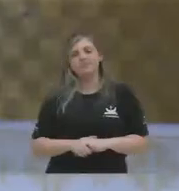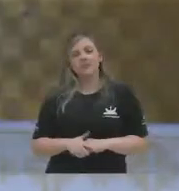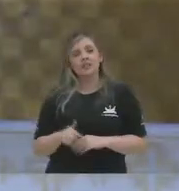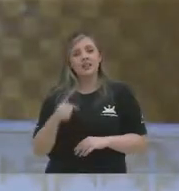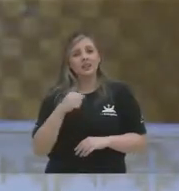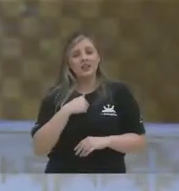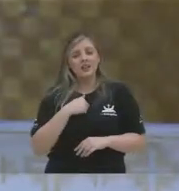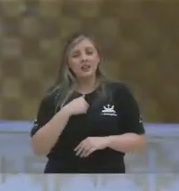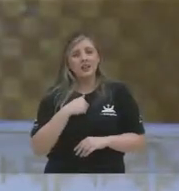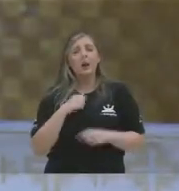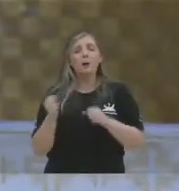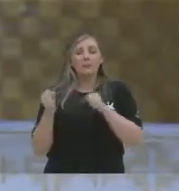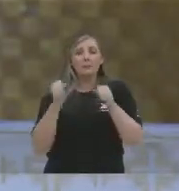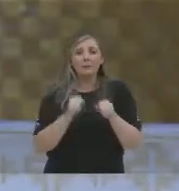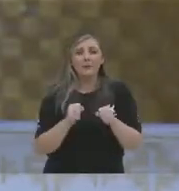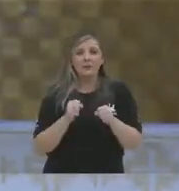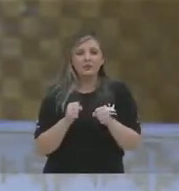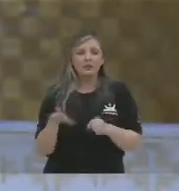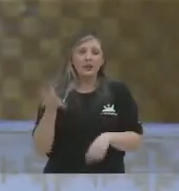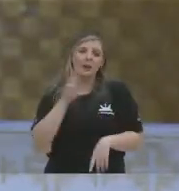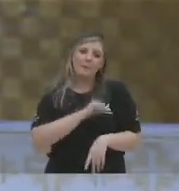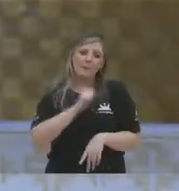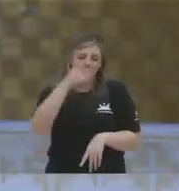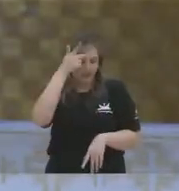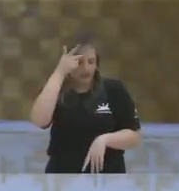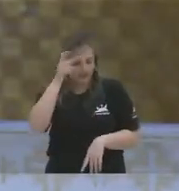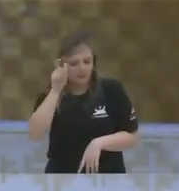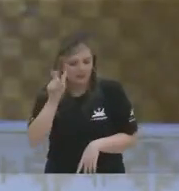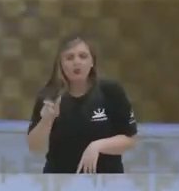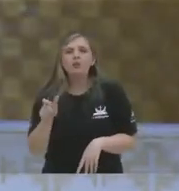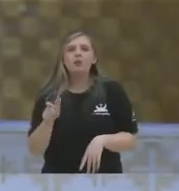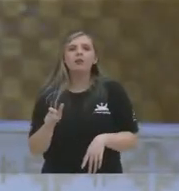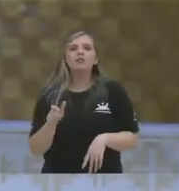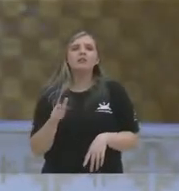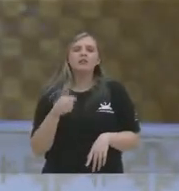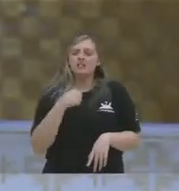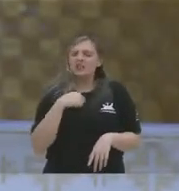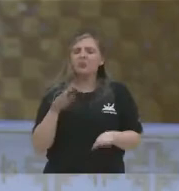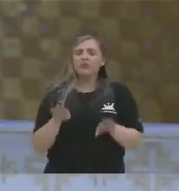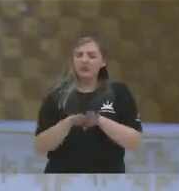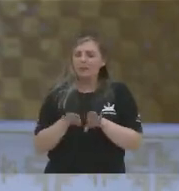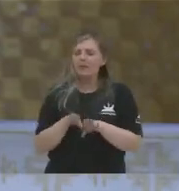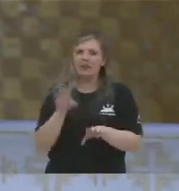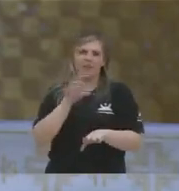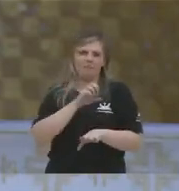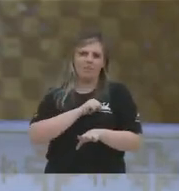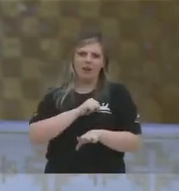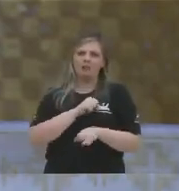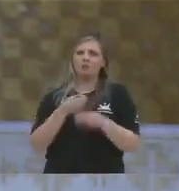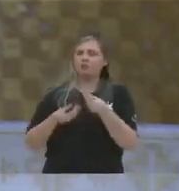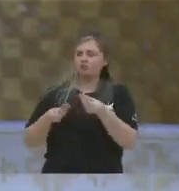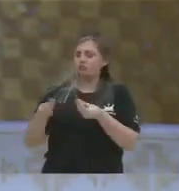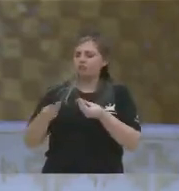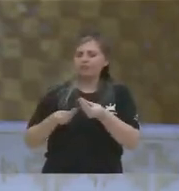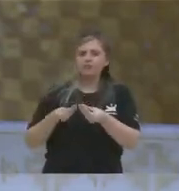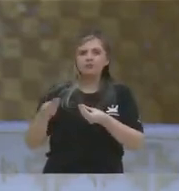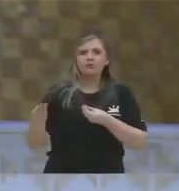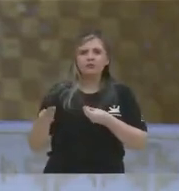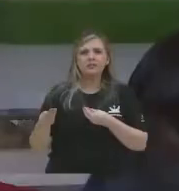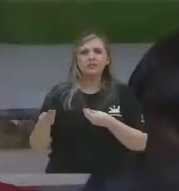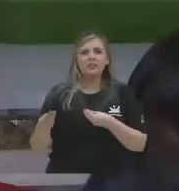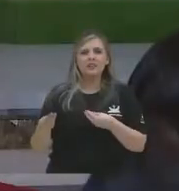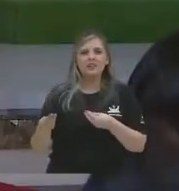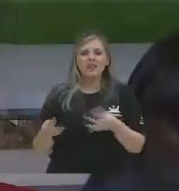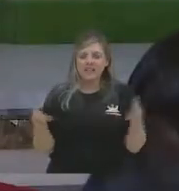amar pessoas, de que eu sou amado. Essa é a certeza da cura e do sentido da